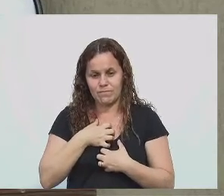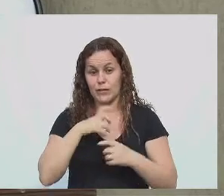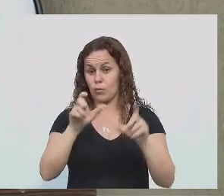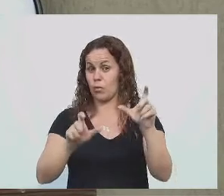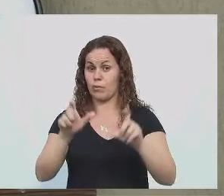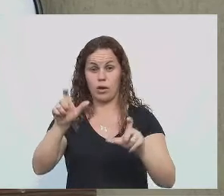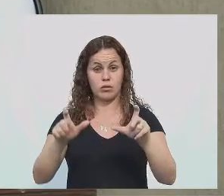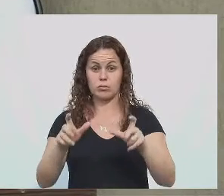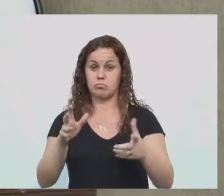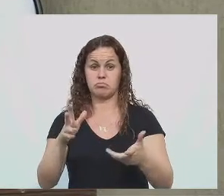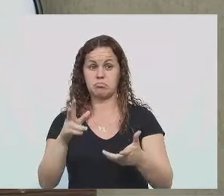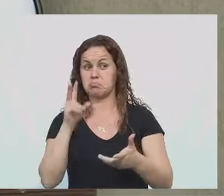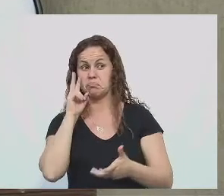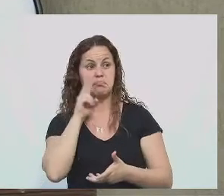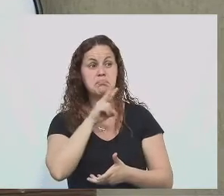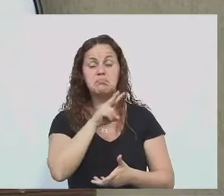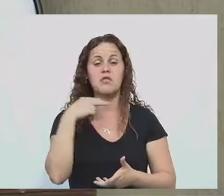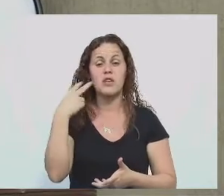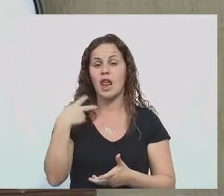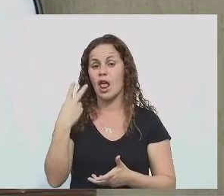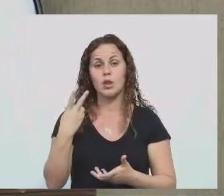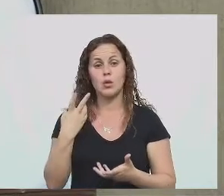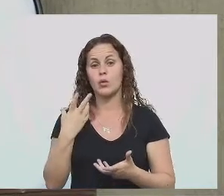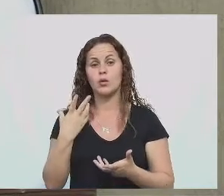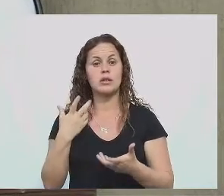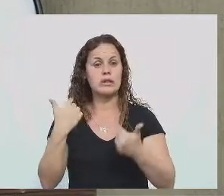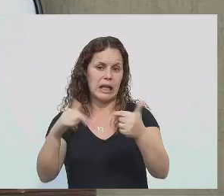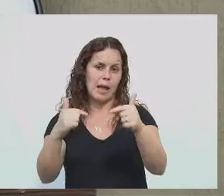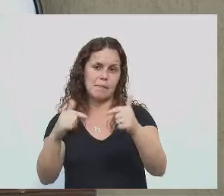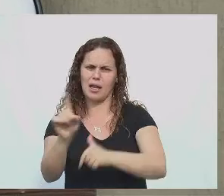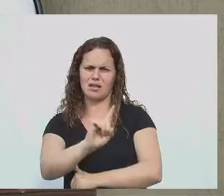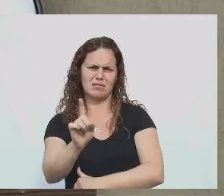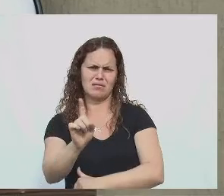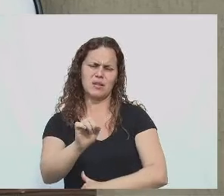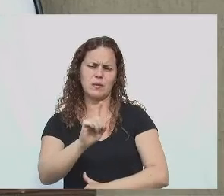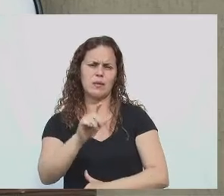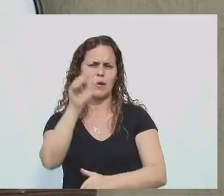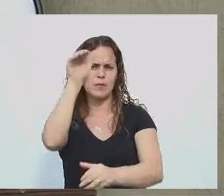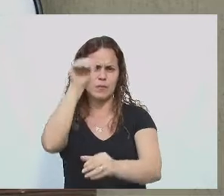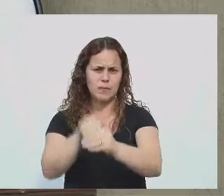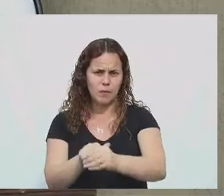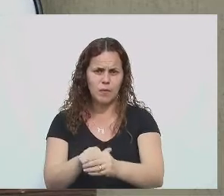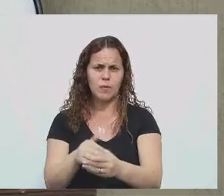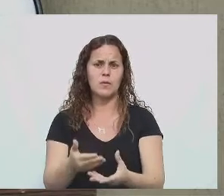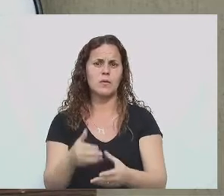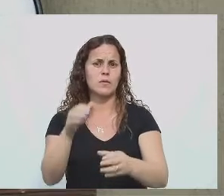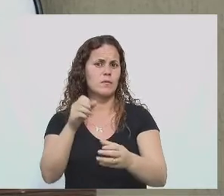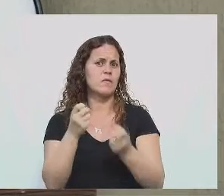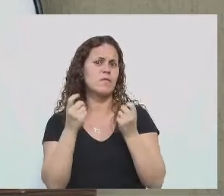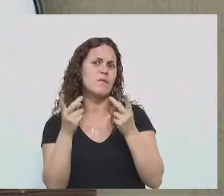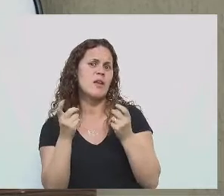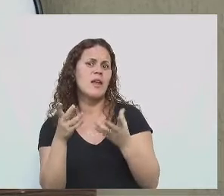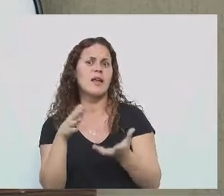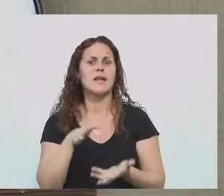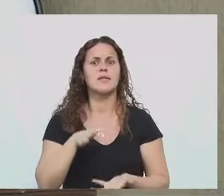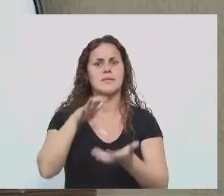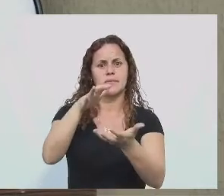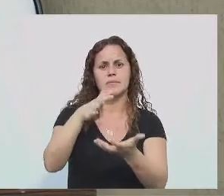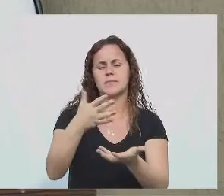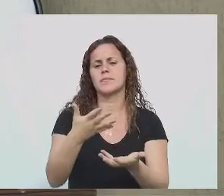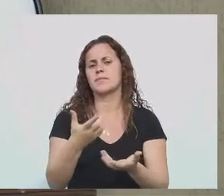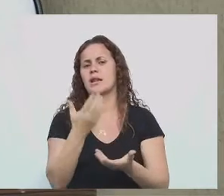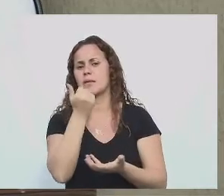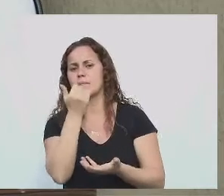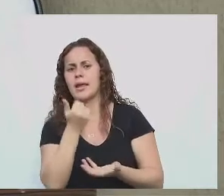que cumpre com seu papel na hora de votar, se vende seu voto por uma cesta básica, R$30,